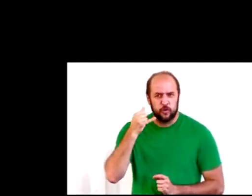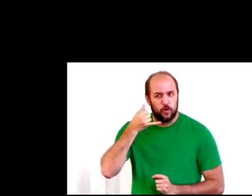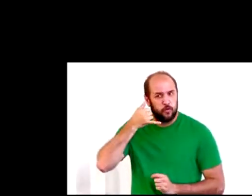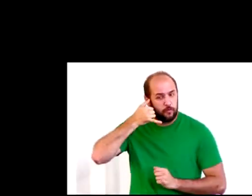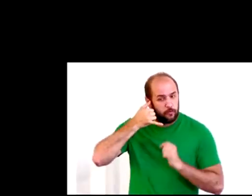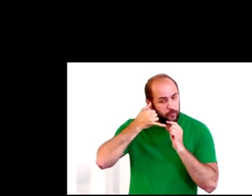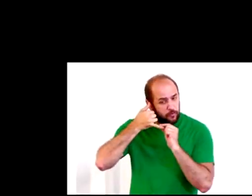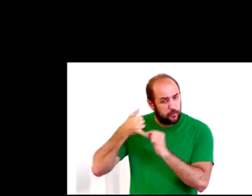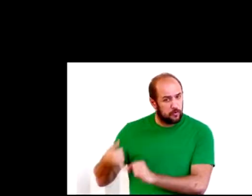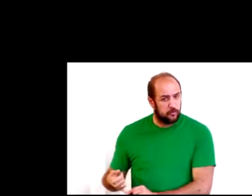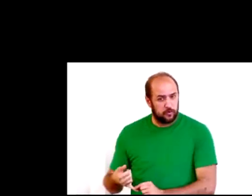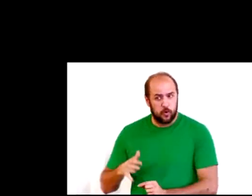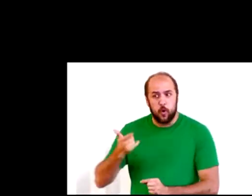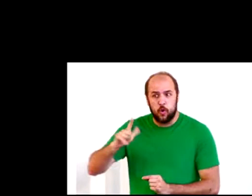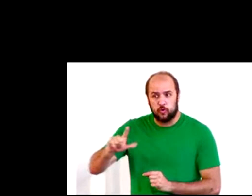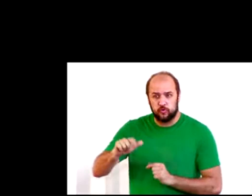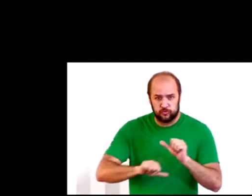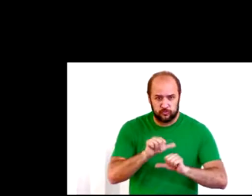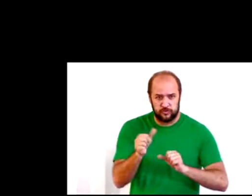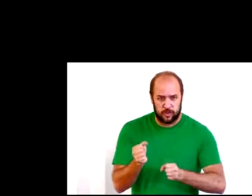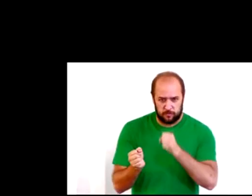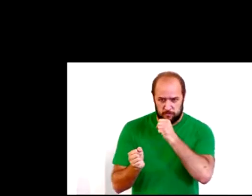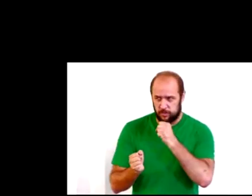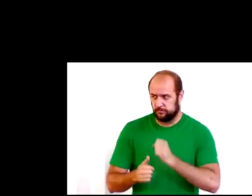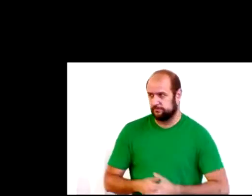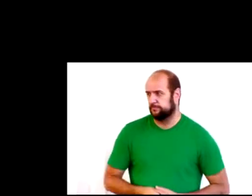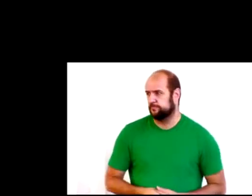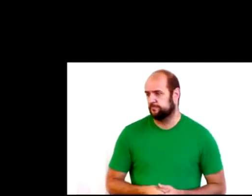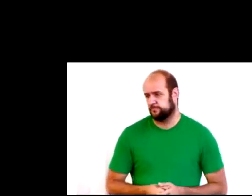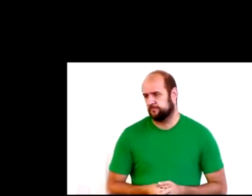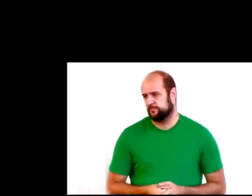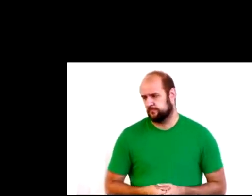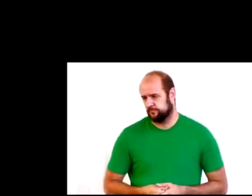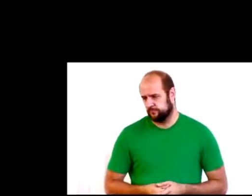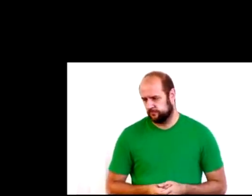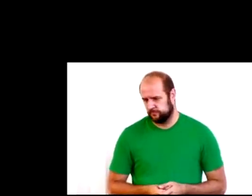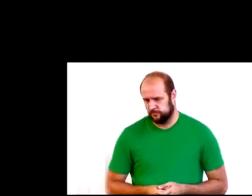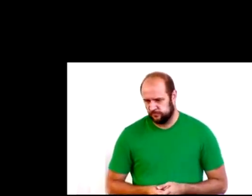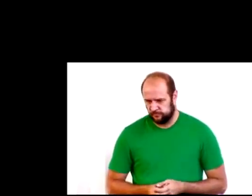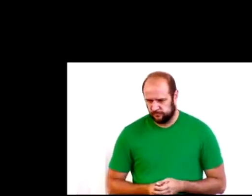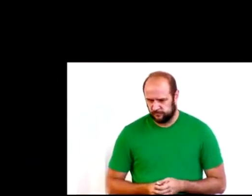microfone e vou usar o microfone maior, que